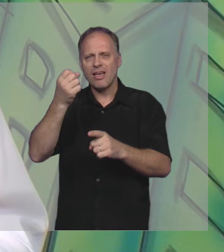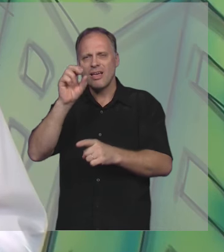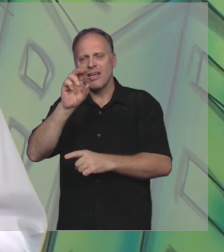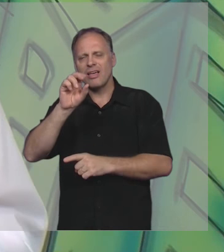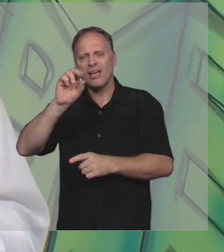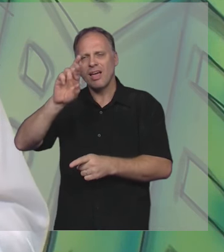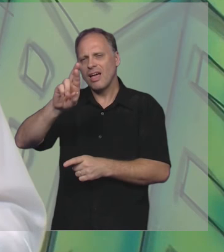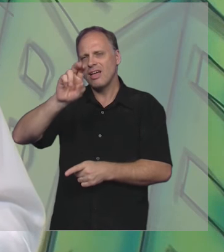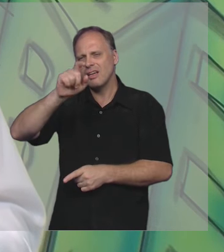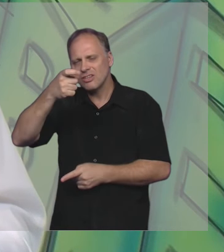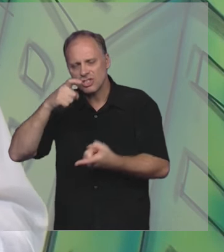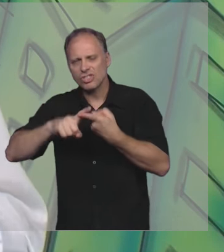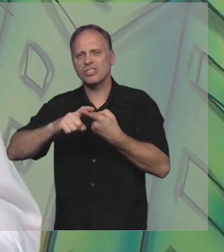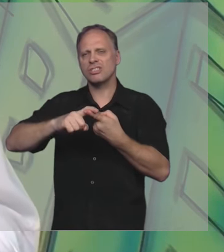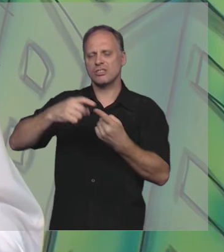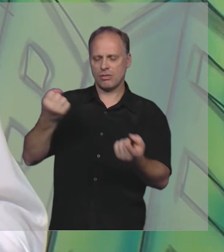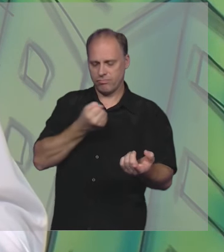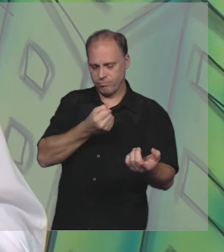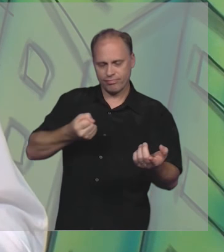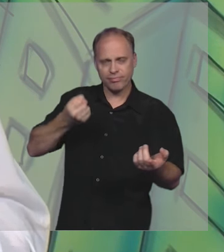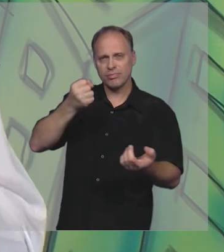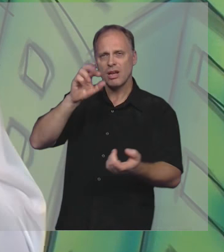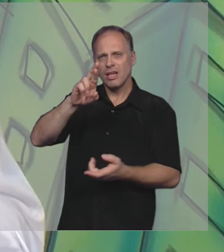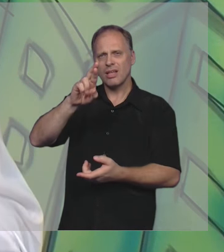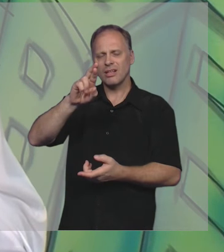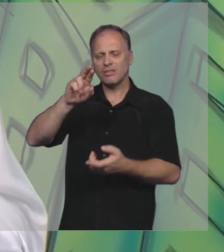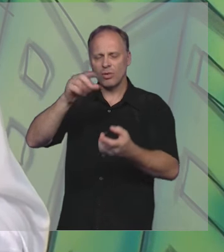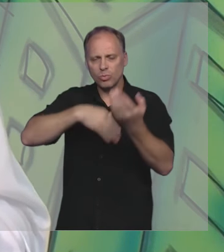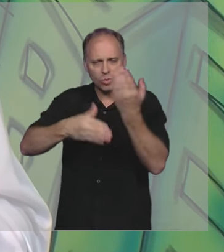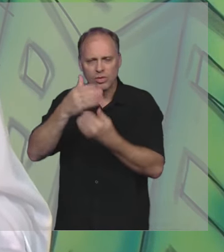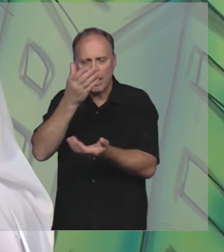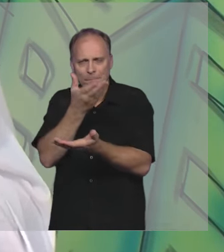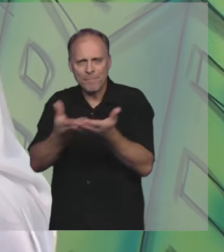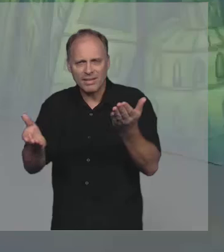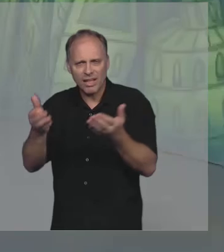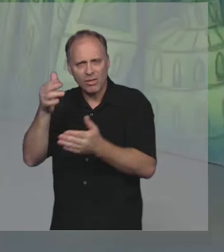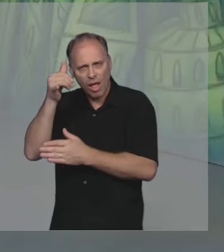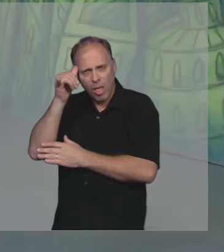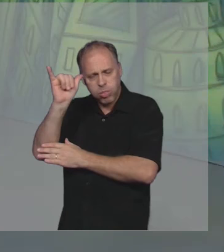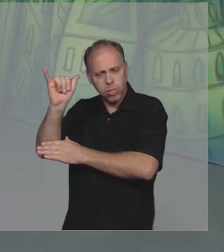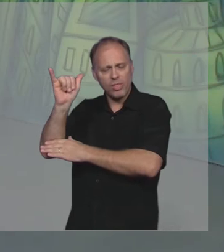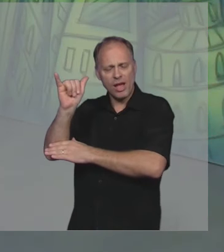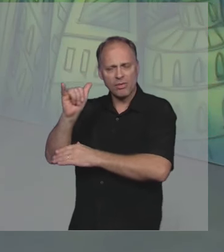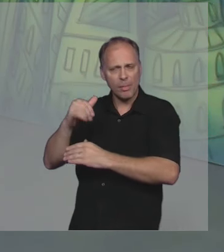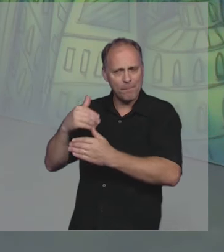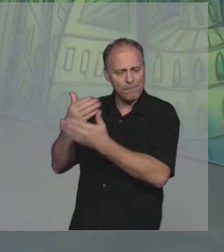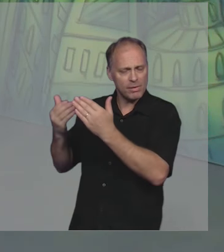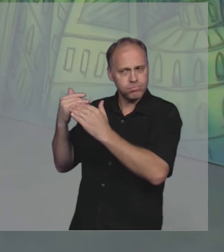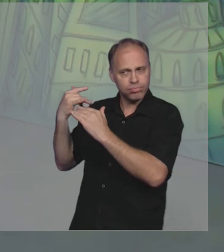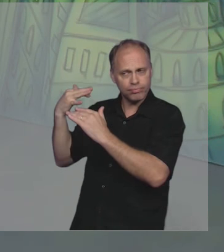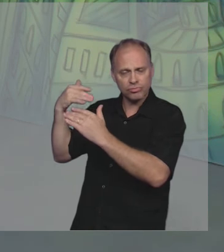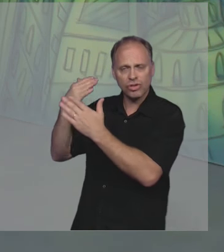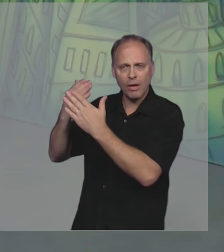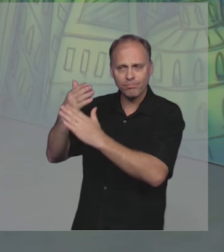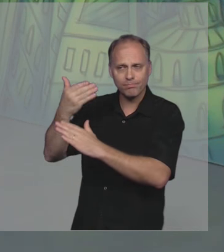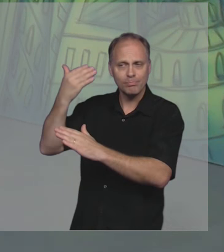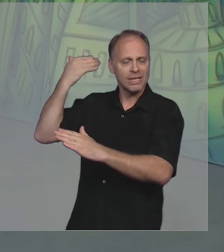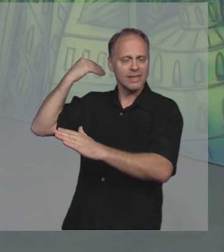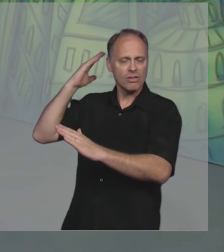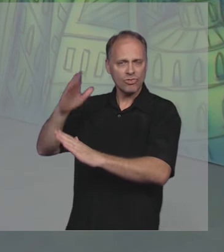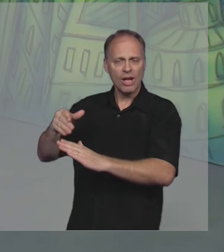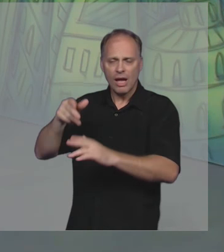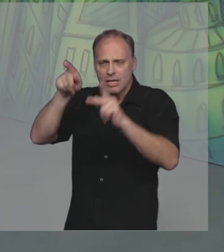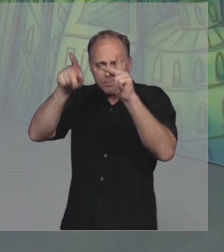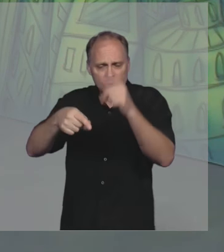maior, né? E a gente está perdendo aquela questão de prevenção, a gente ultrapassou. Hoje a gente não está conseguindo ainda fazer